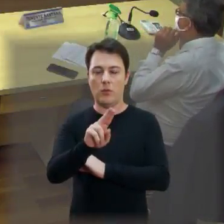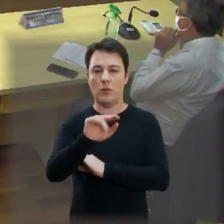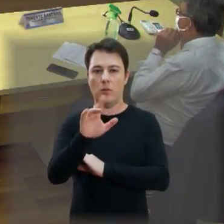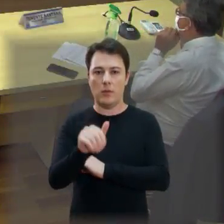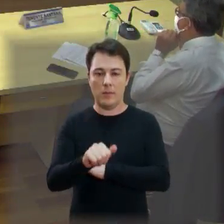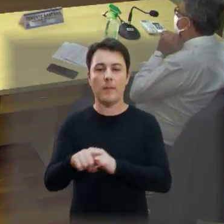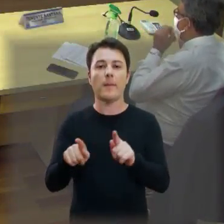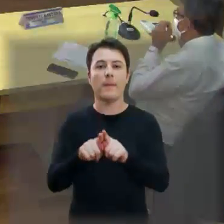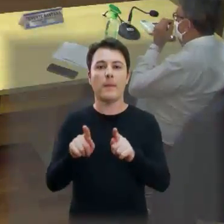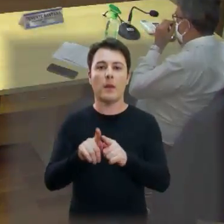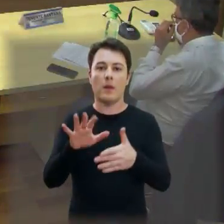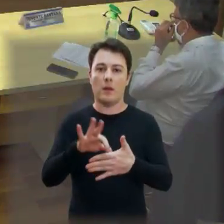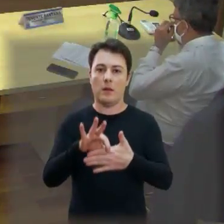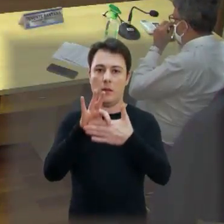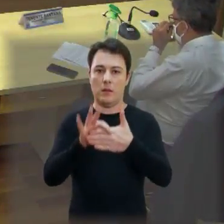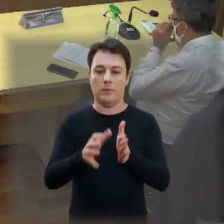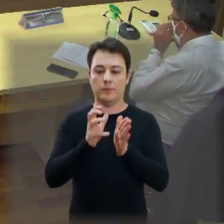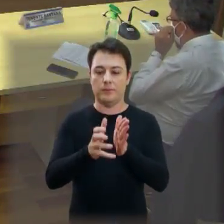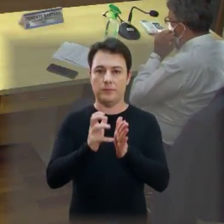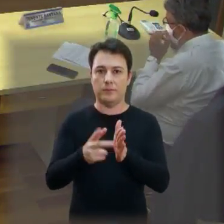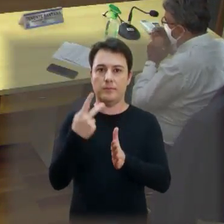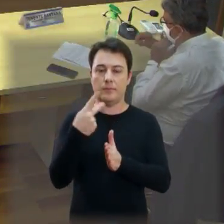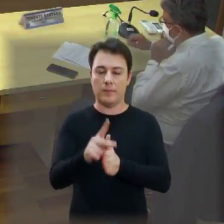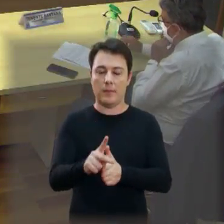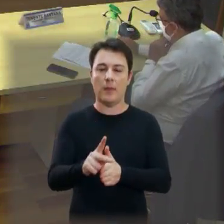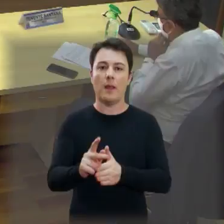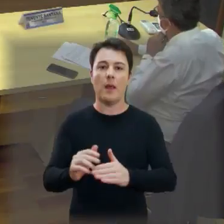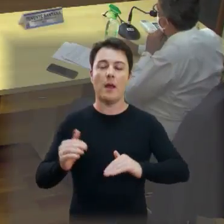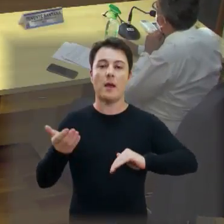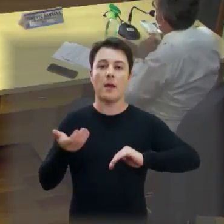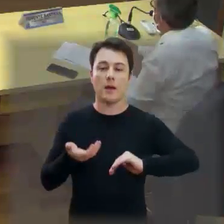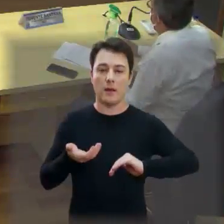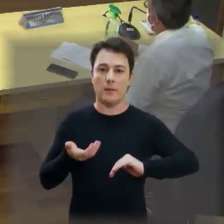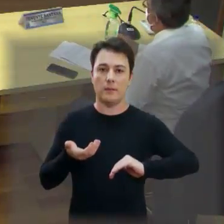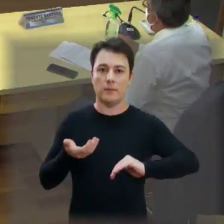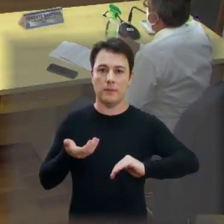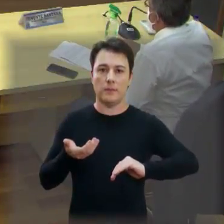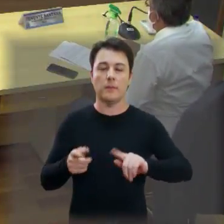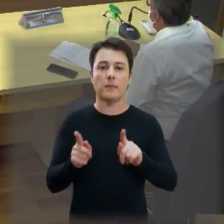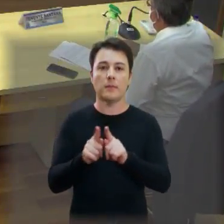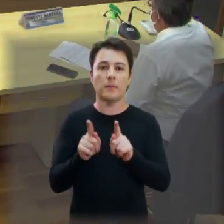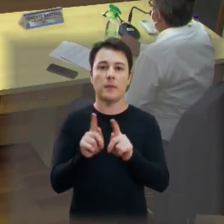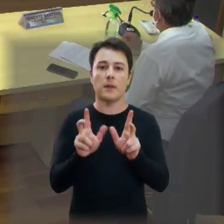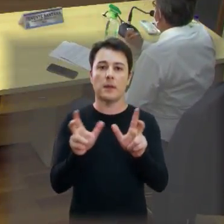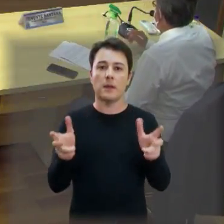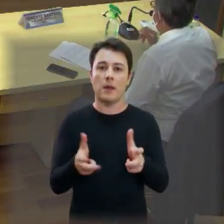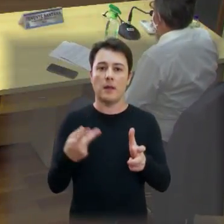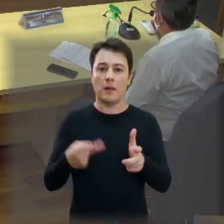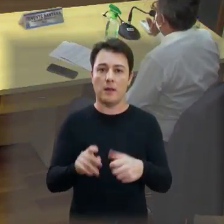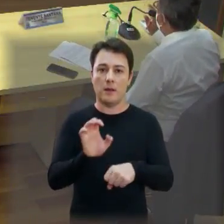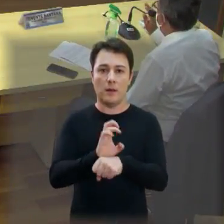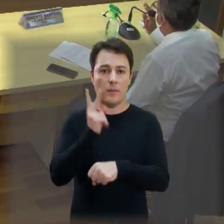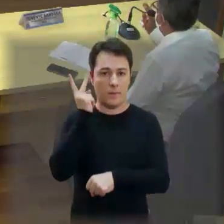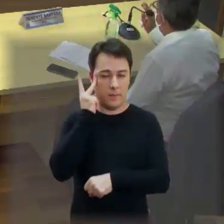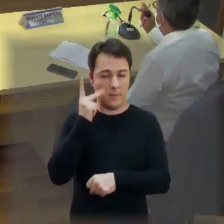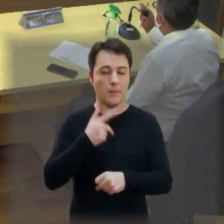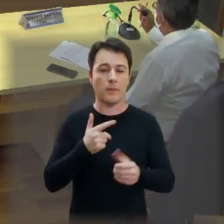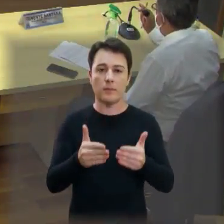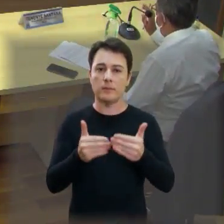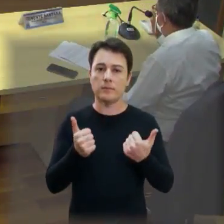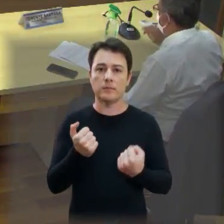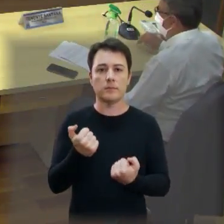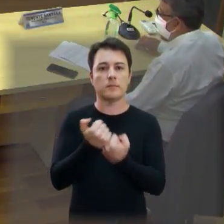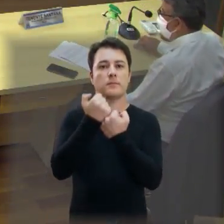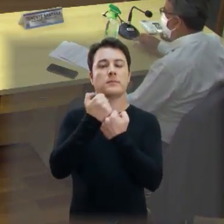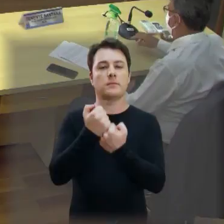as lideranças partidárias da Câmara dos Deputados e as principais câmaras municipais do Estado de São Paulo, solicitando apoio a